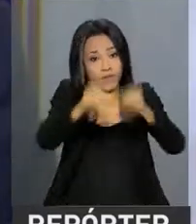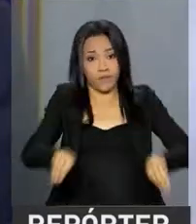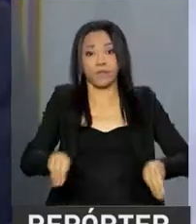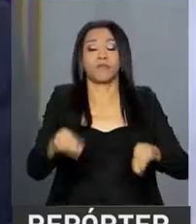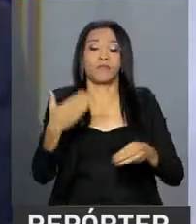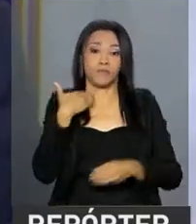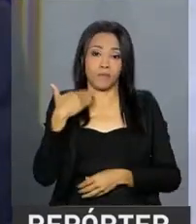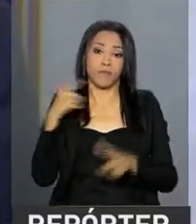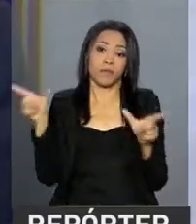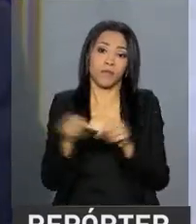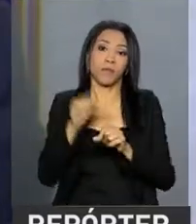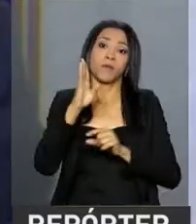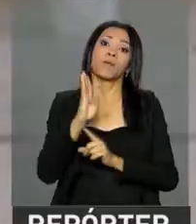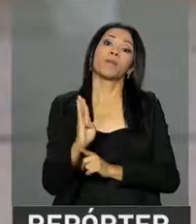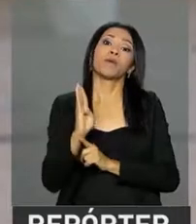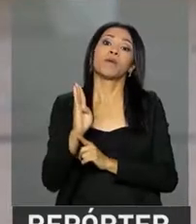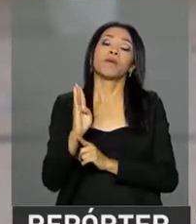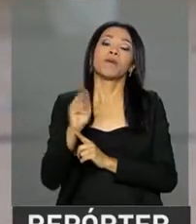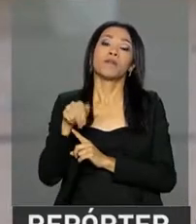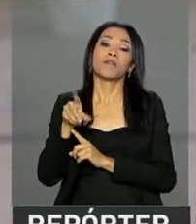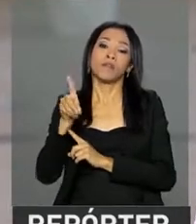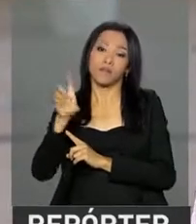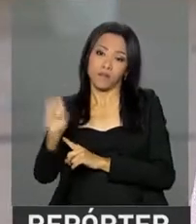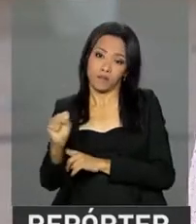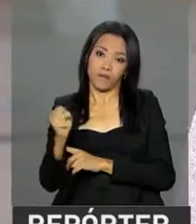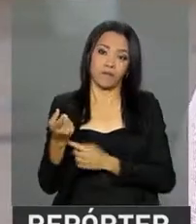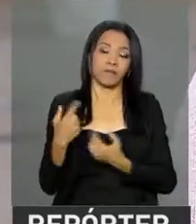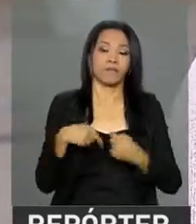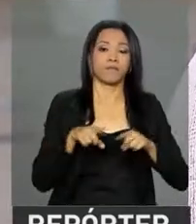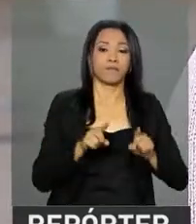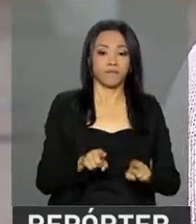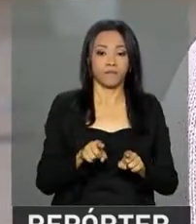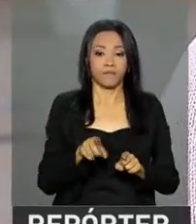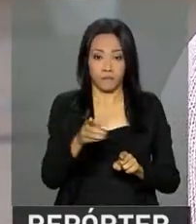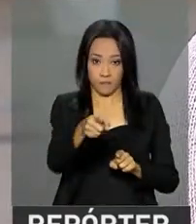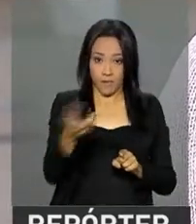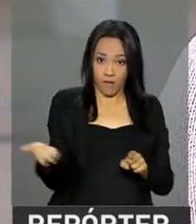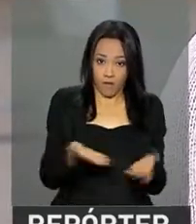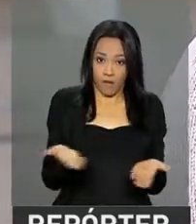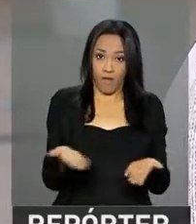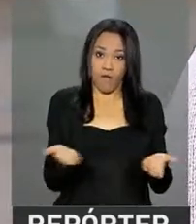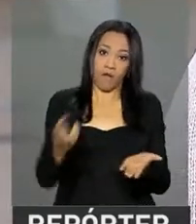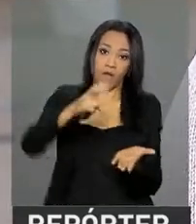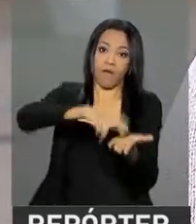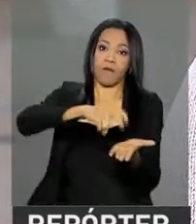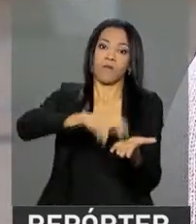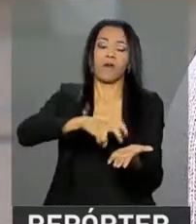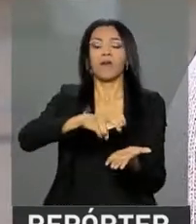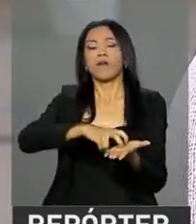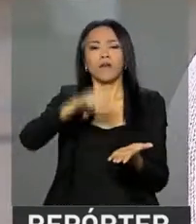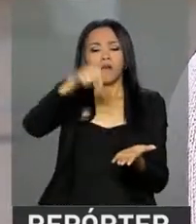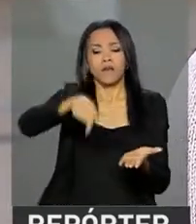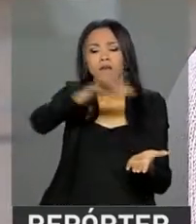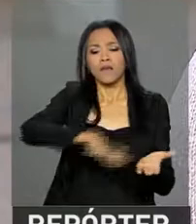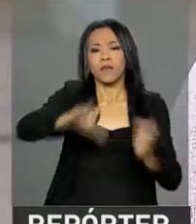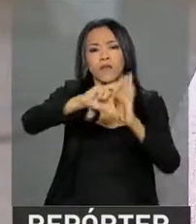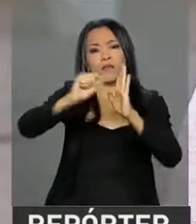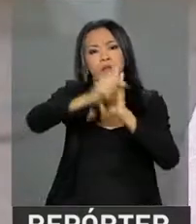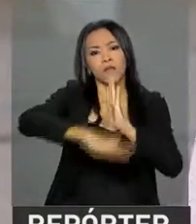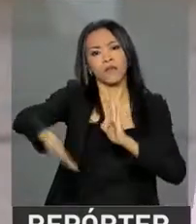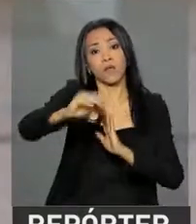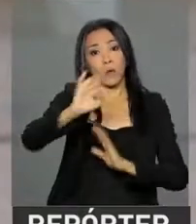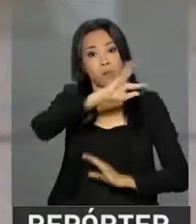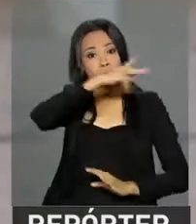bds e para o leão e agora pela manhã no palácio do planalto o presidente michel temer